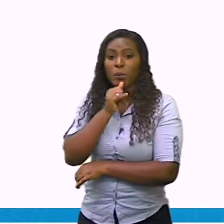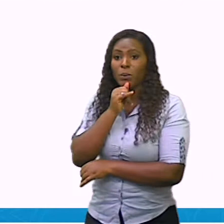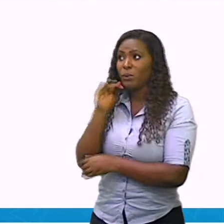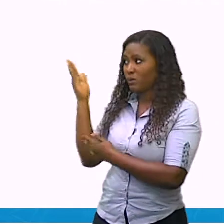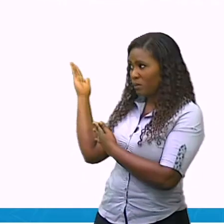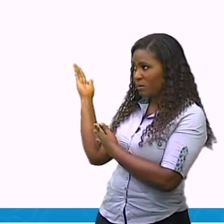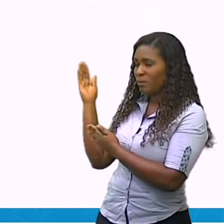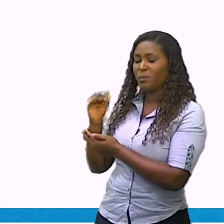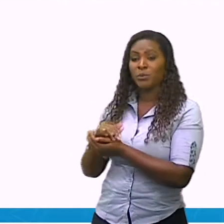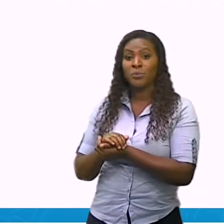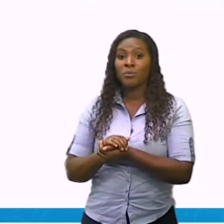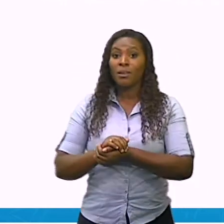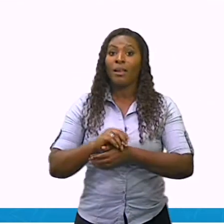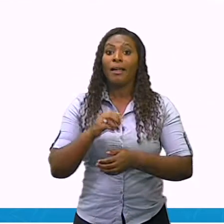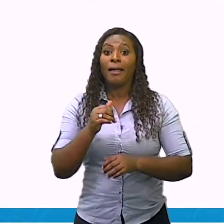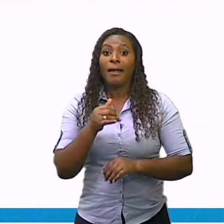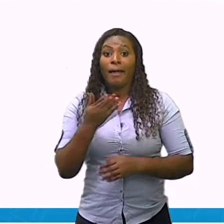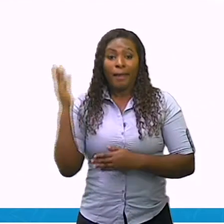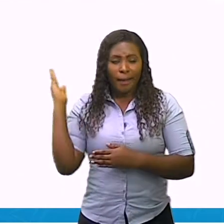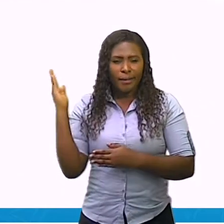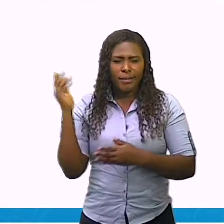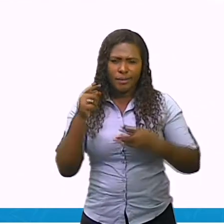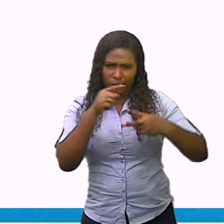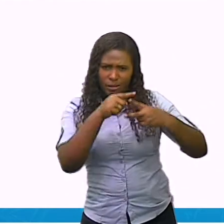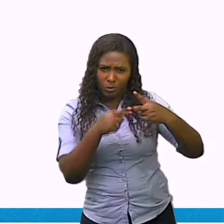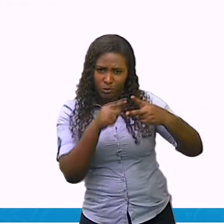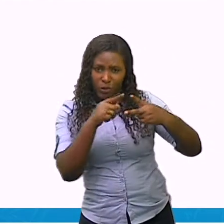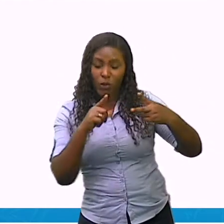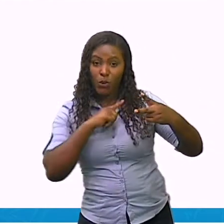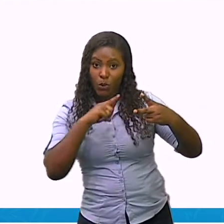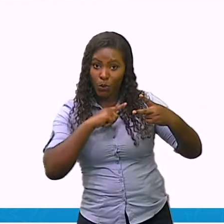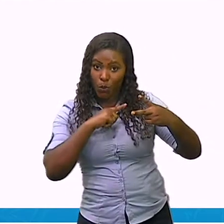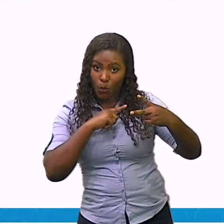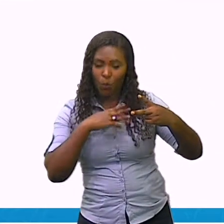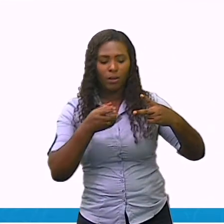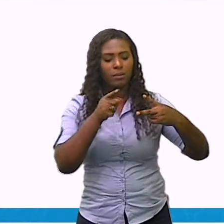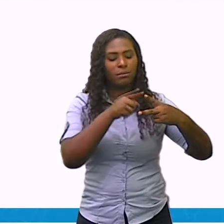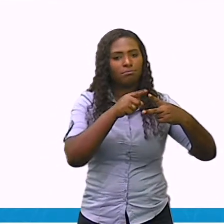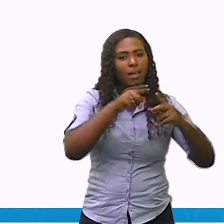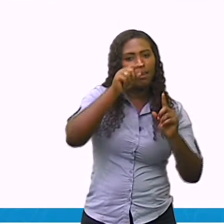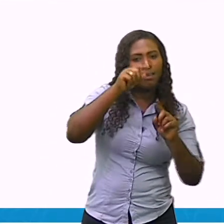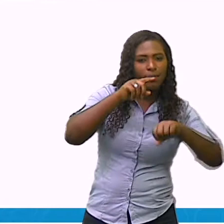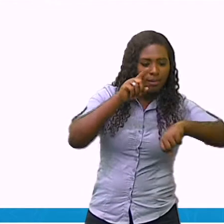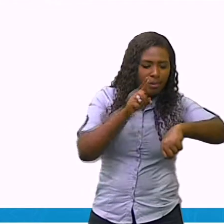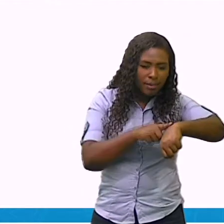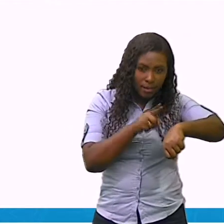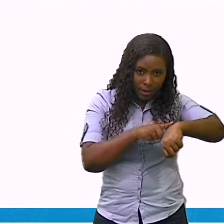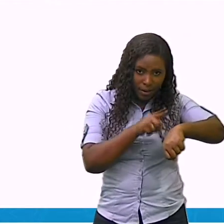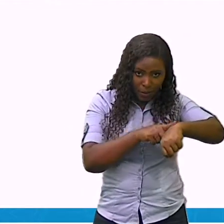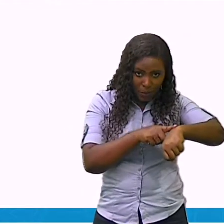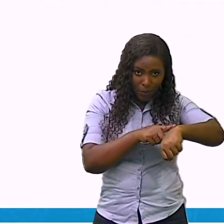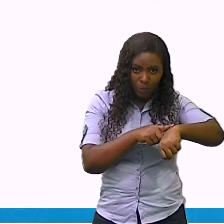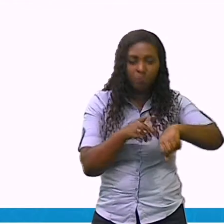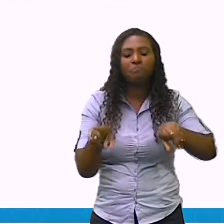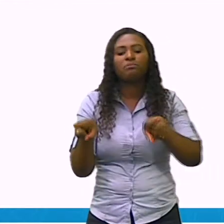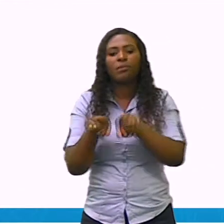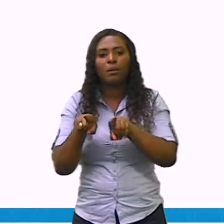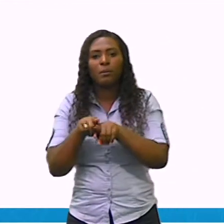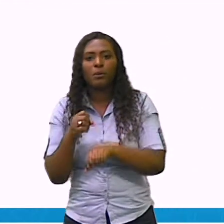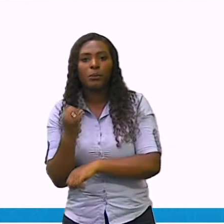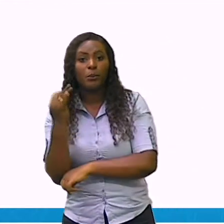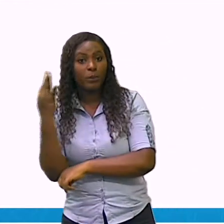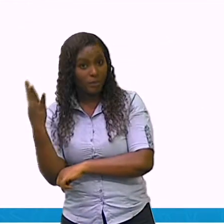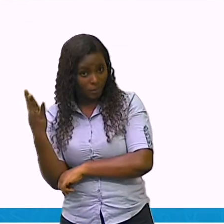utilizar duas grandezas, tempo e quantidade. Nós vamos